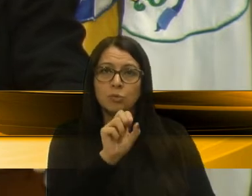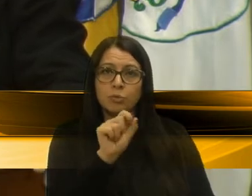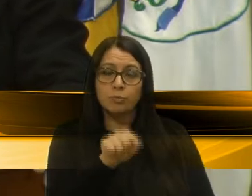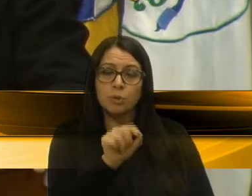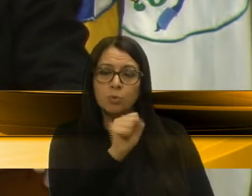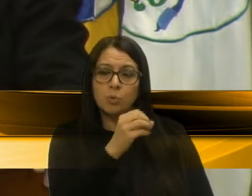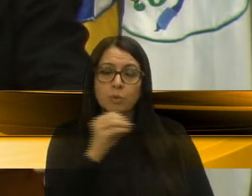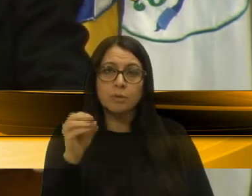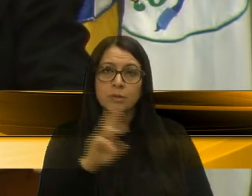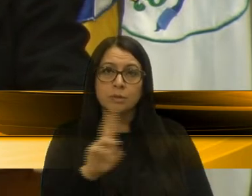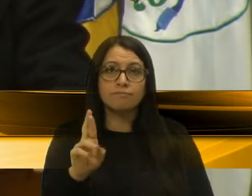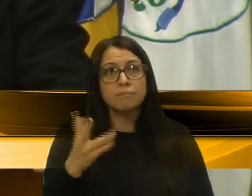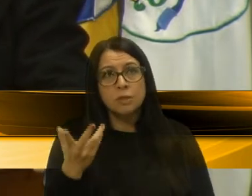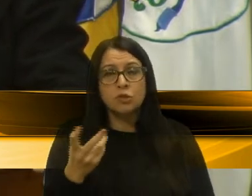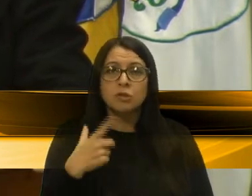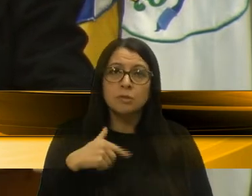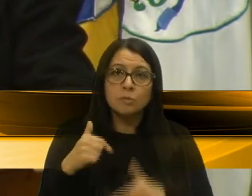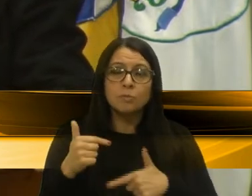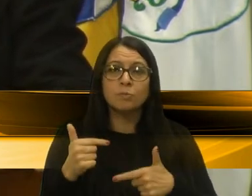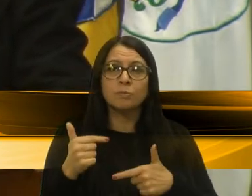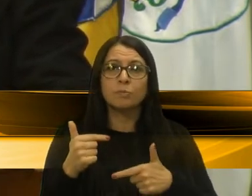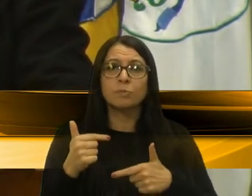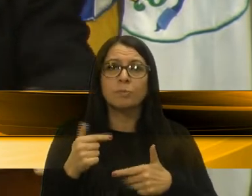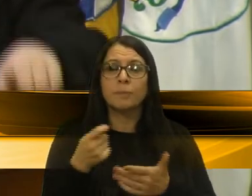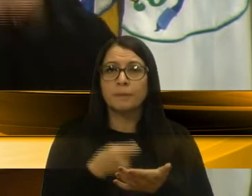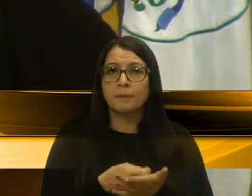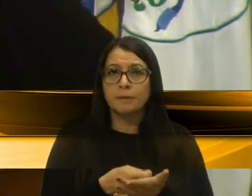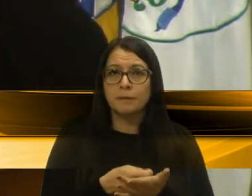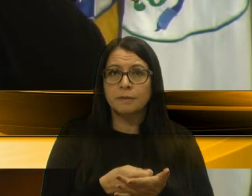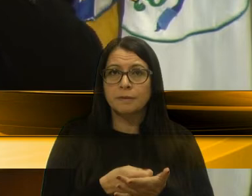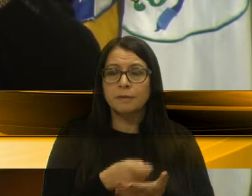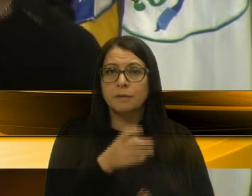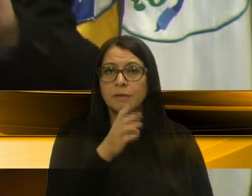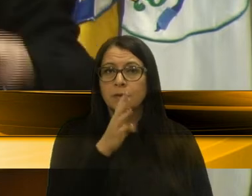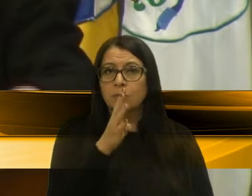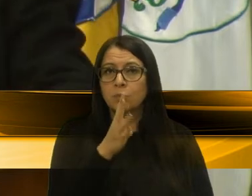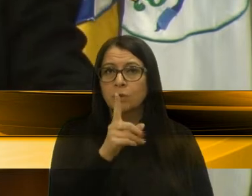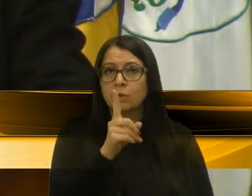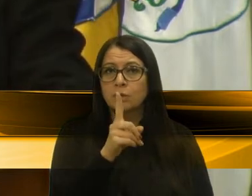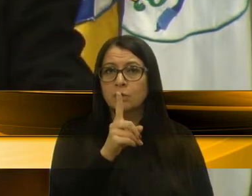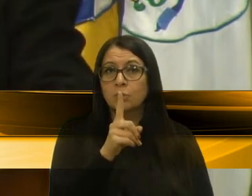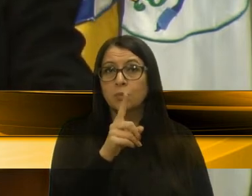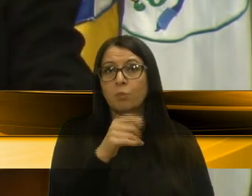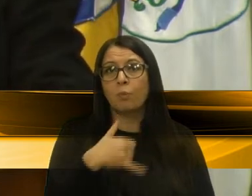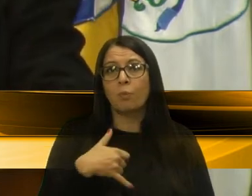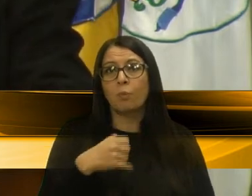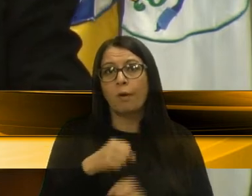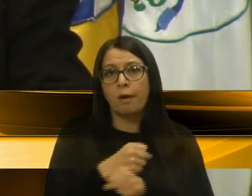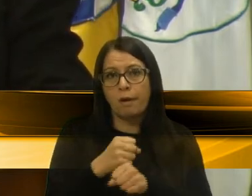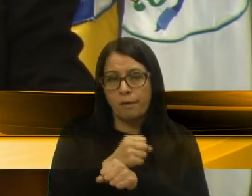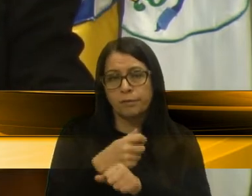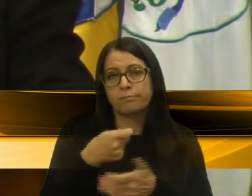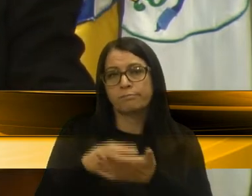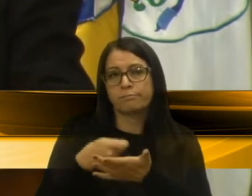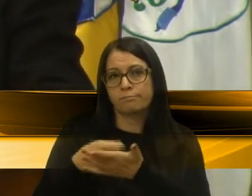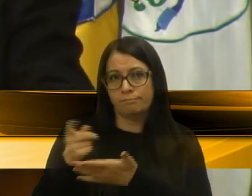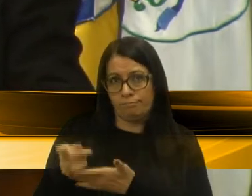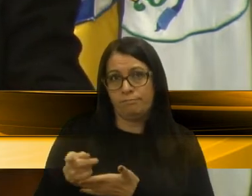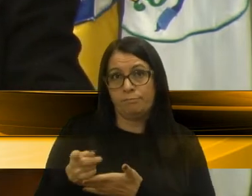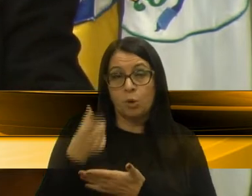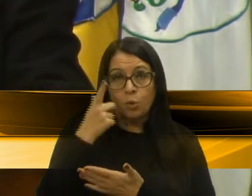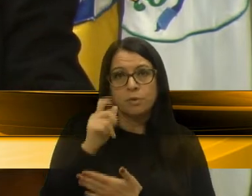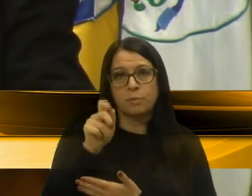5.800, teria-se que trabalhar, se que pagar 41 anos. 41